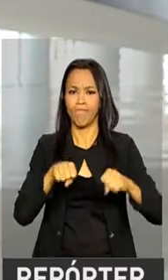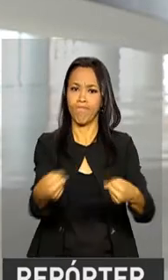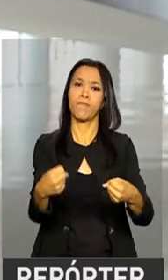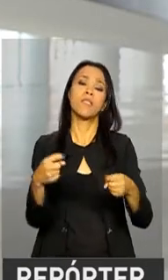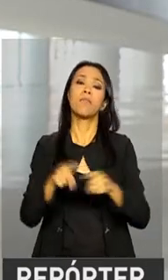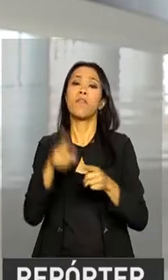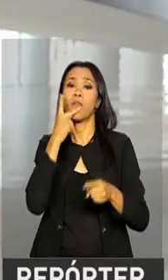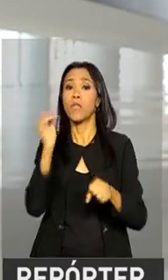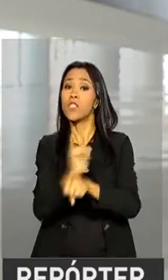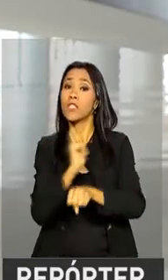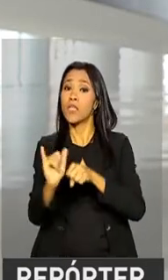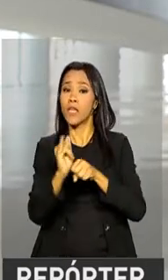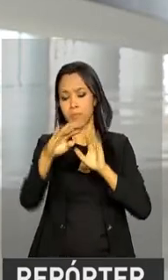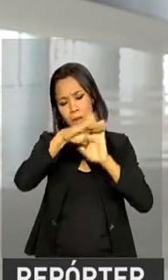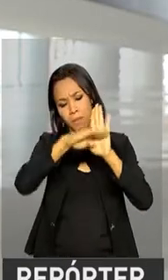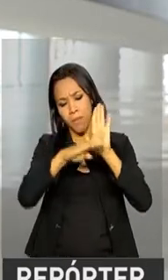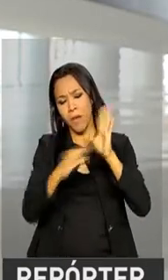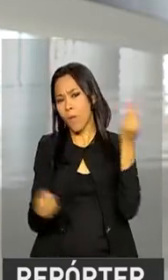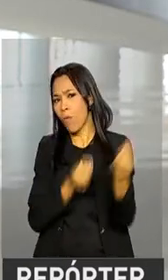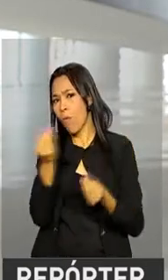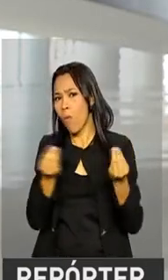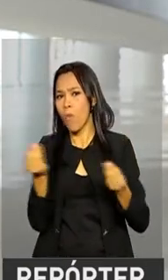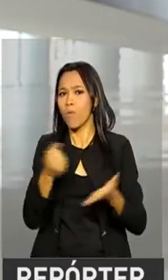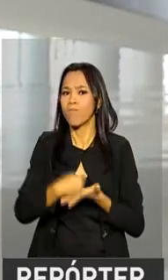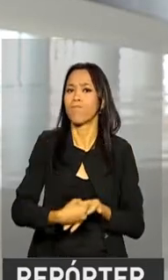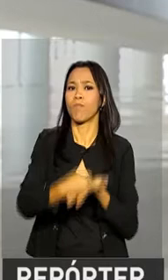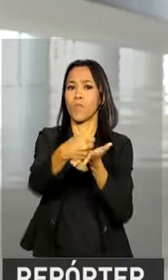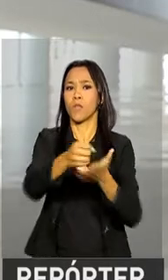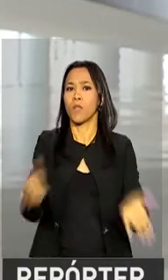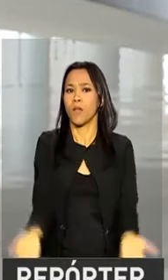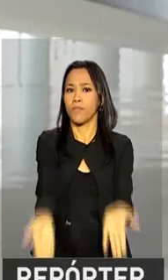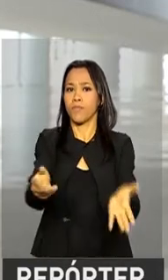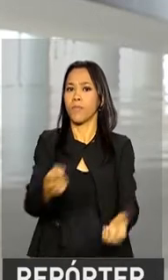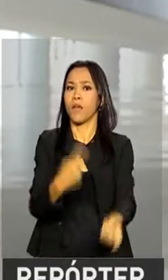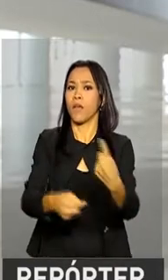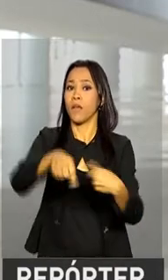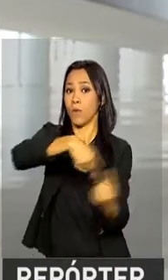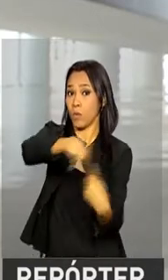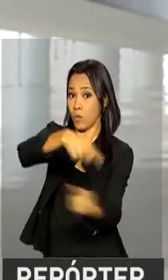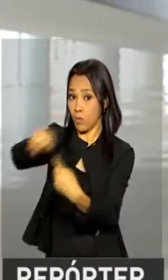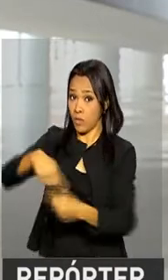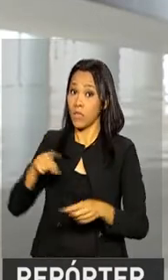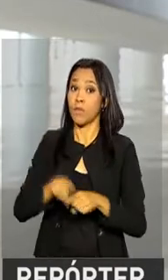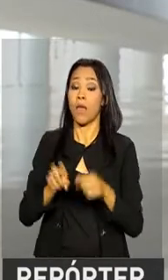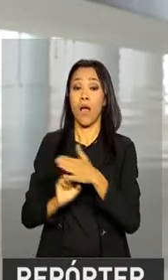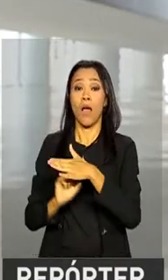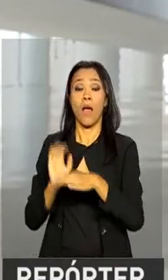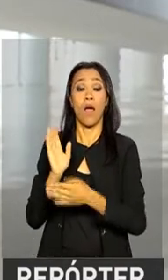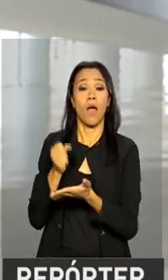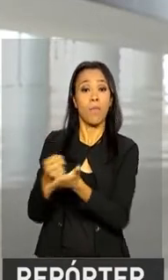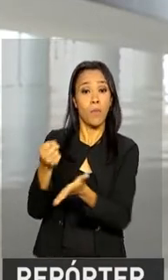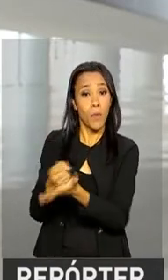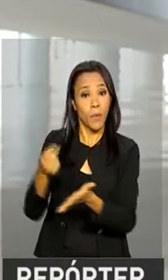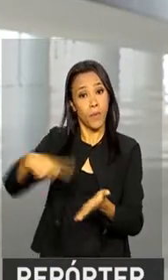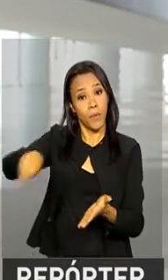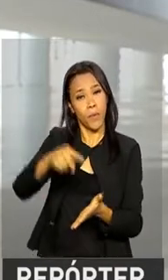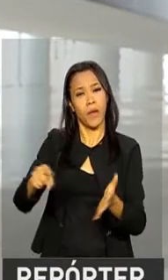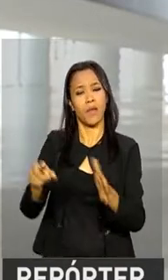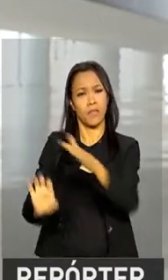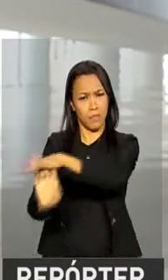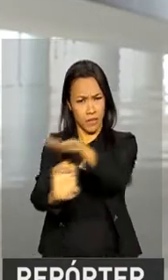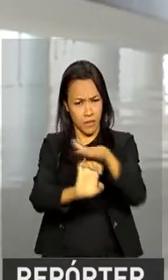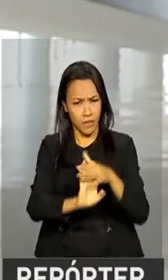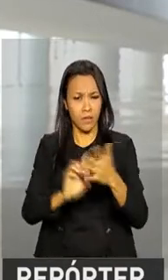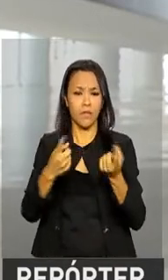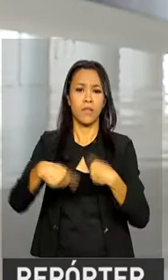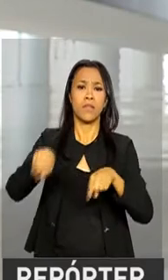na recuperação da economia como o teto para os gastos públicos os incentivos aos micro e pequenos empresários a reforma